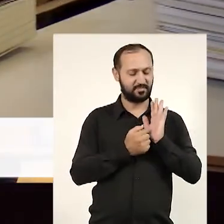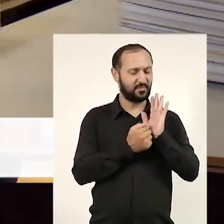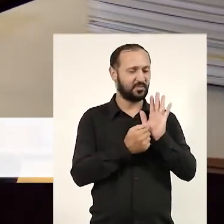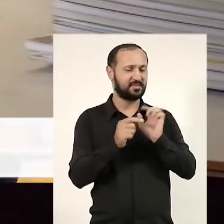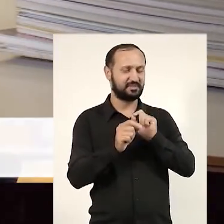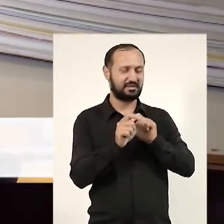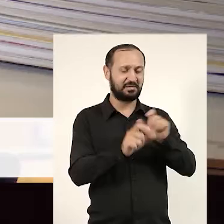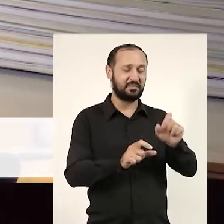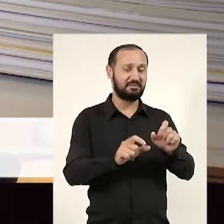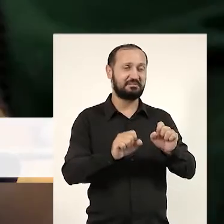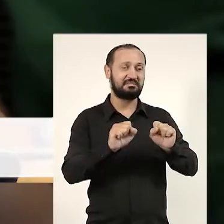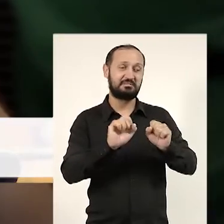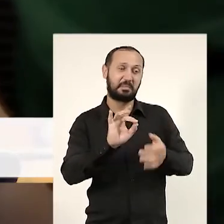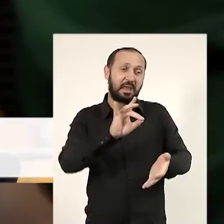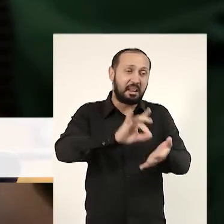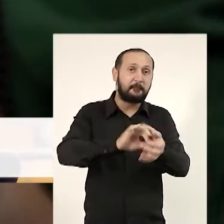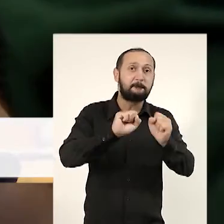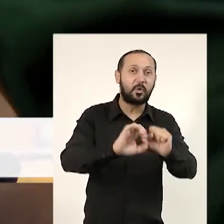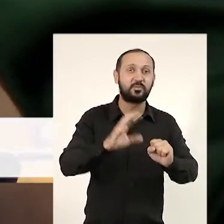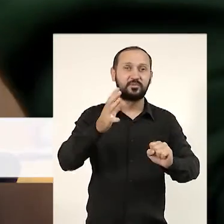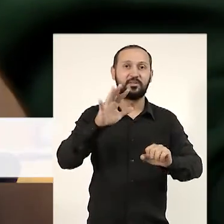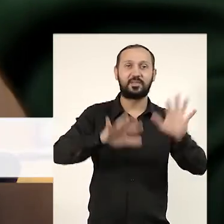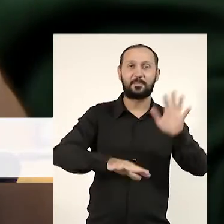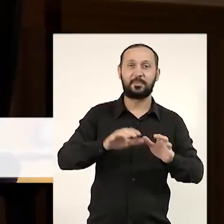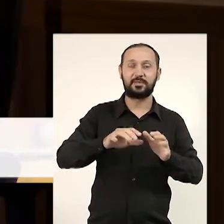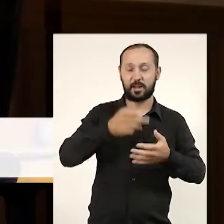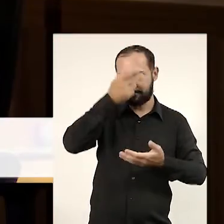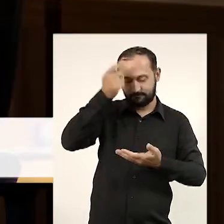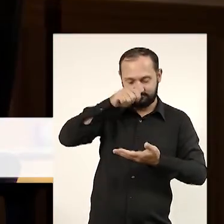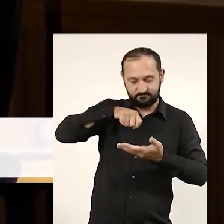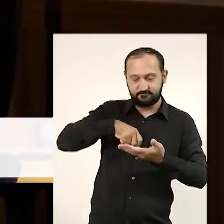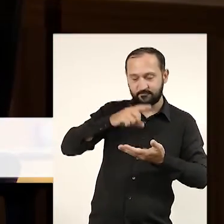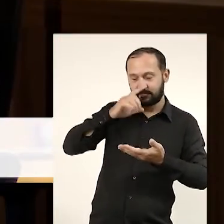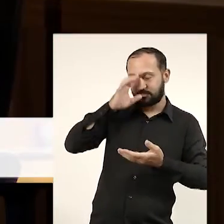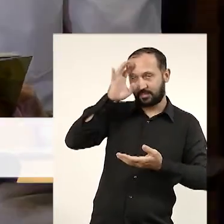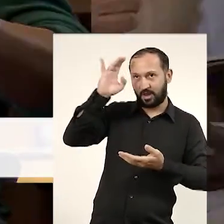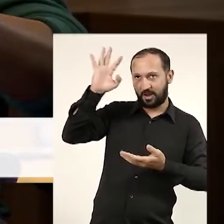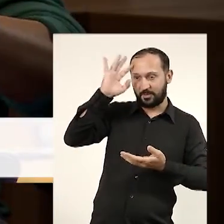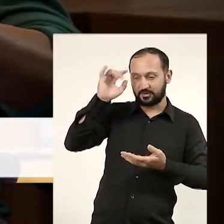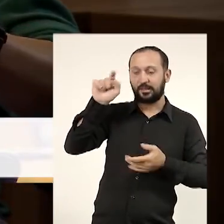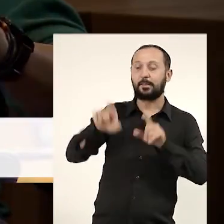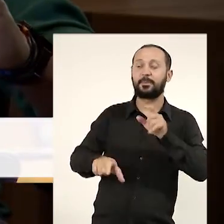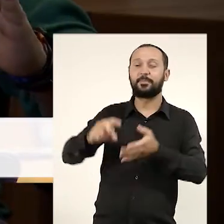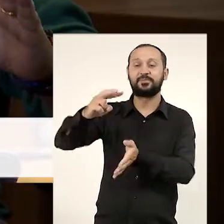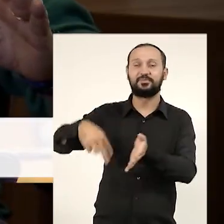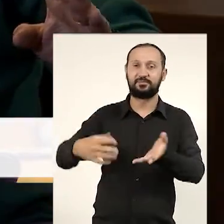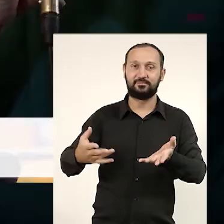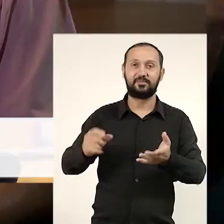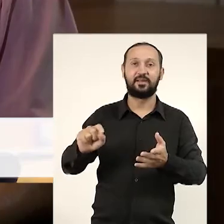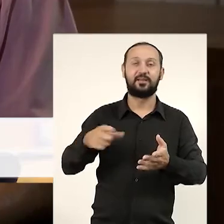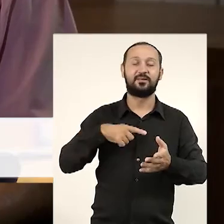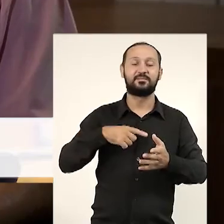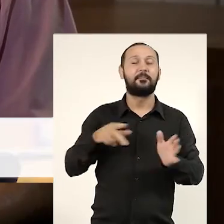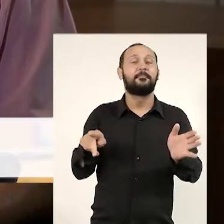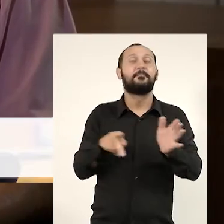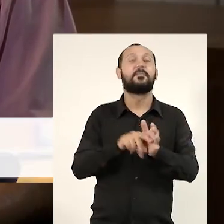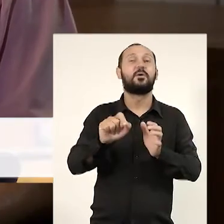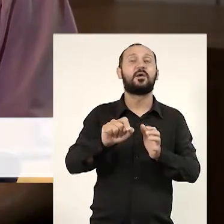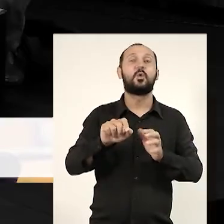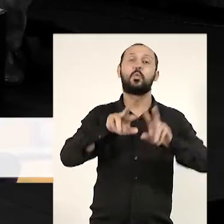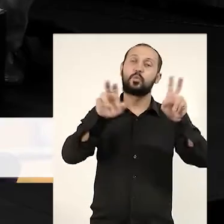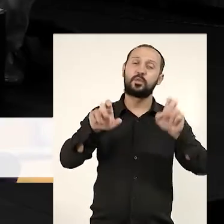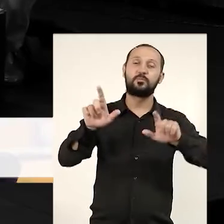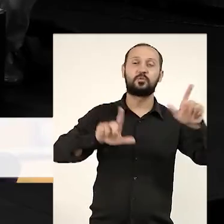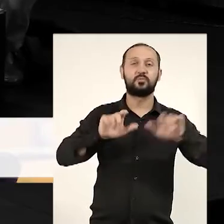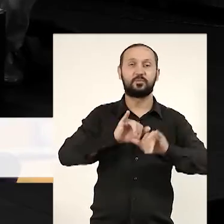algo em que tudo pode acontecer dependendo da imaginação do autor e também do leitor. Essa arte literária é tema do programa Ler